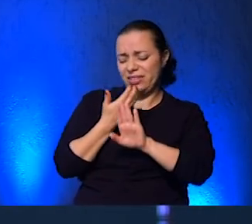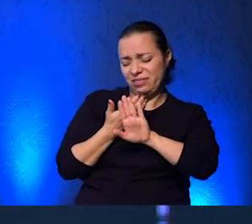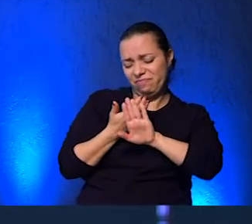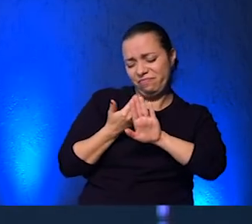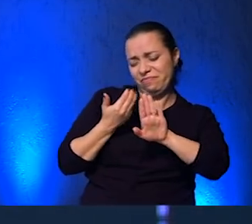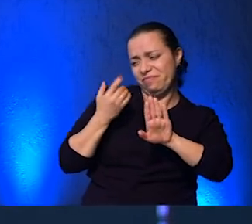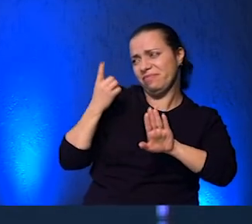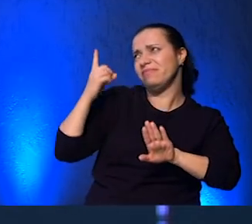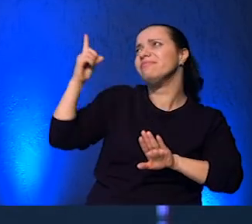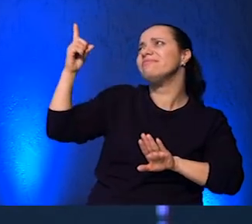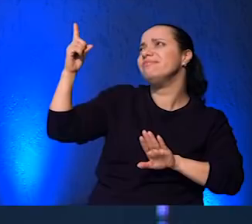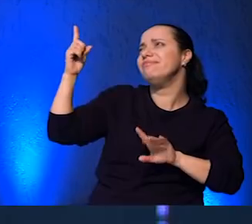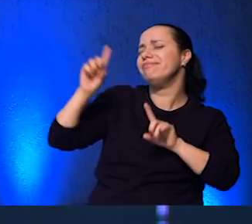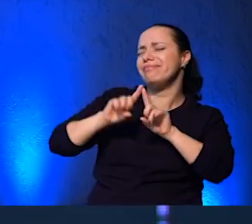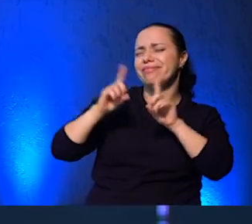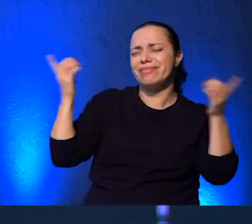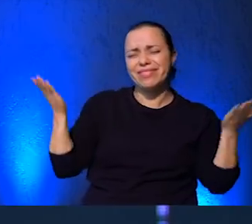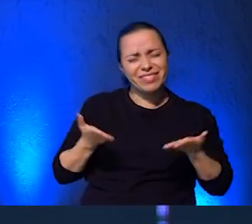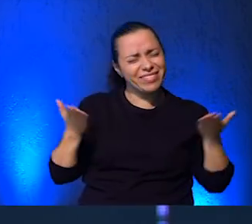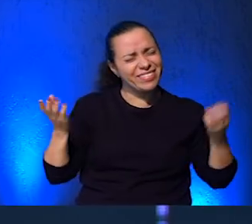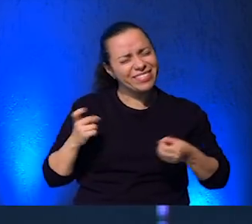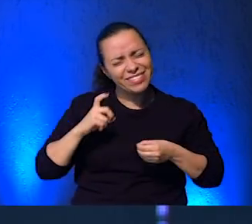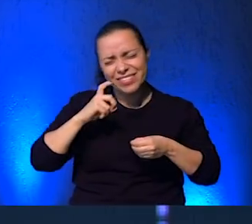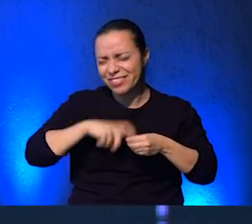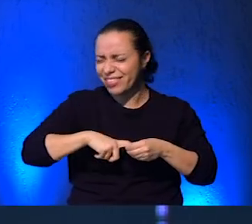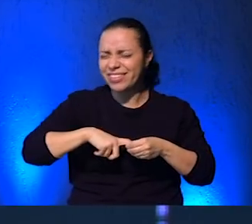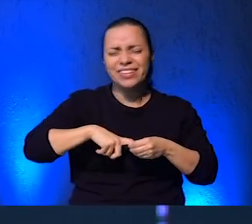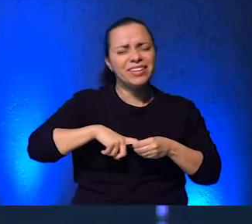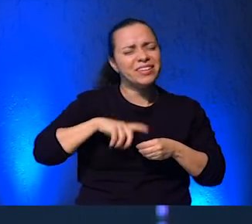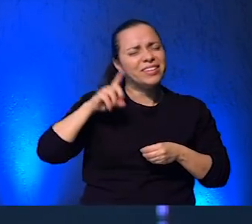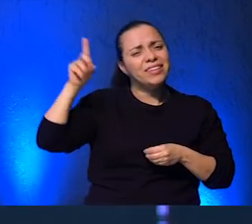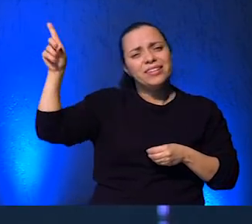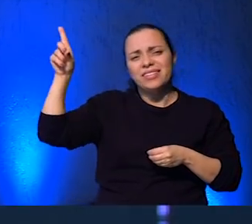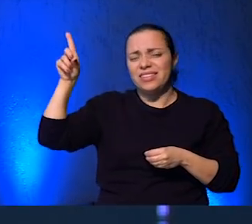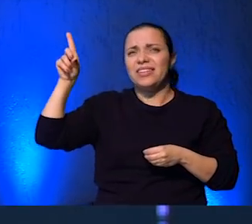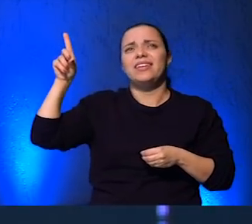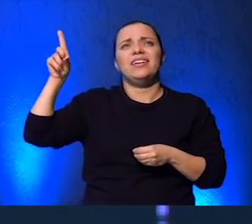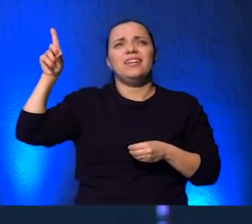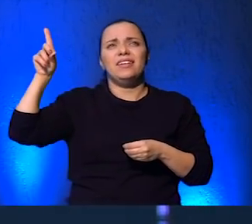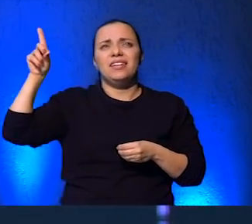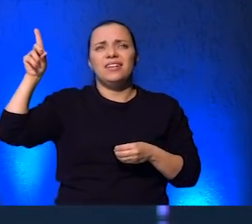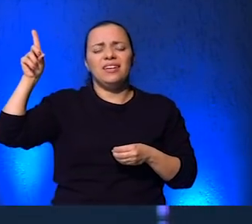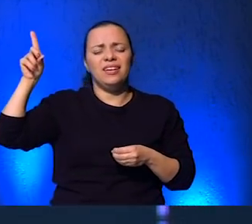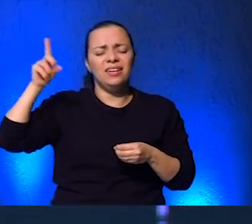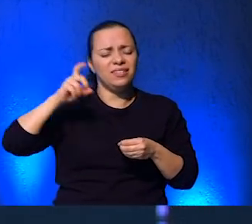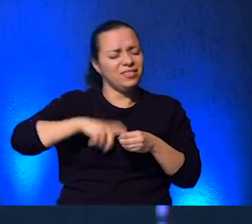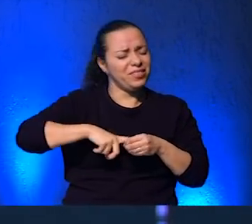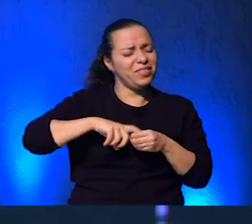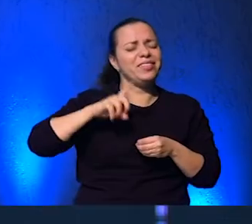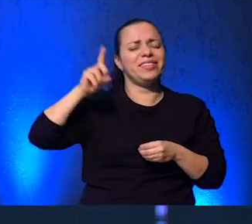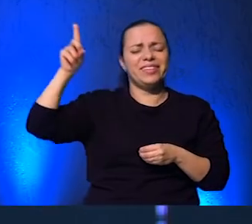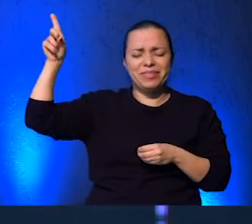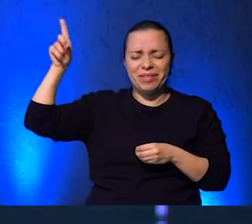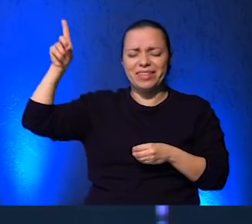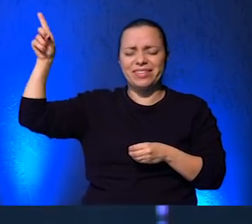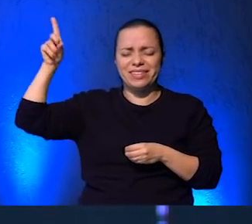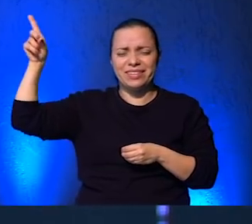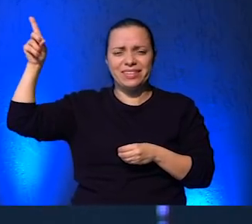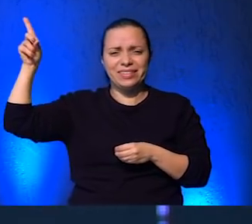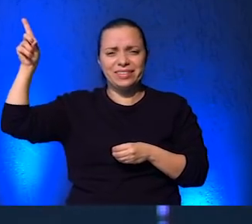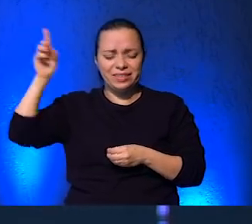mas hoje eu tô voltando eu tô voltando para ti senhor hoje eu tô voltando meu